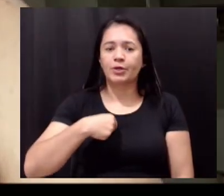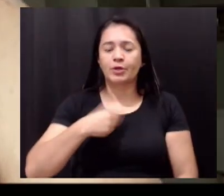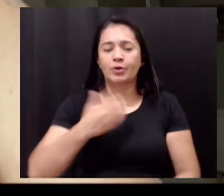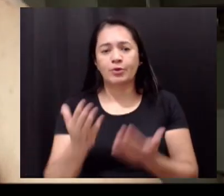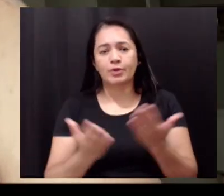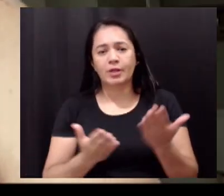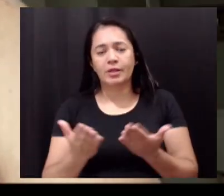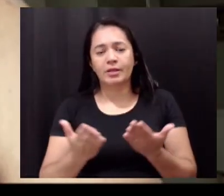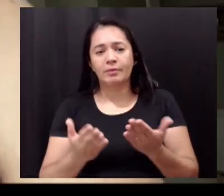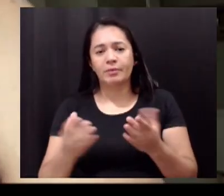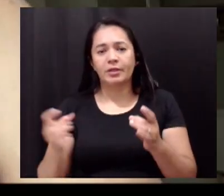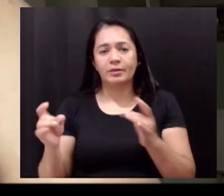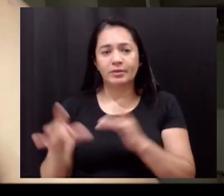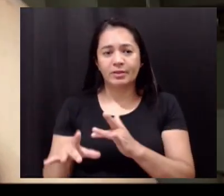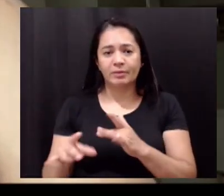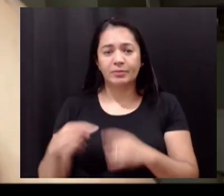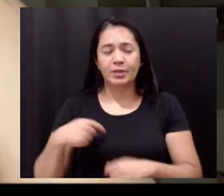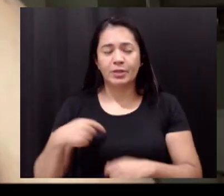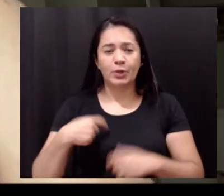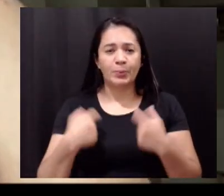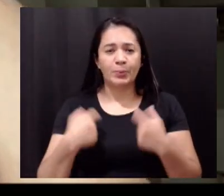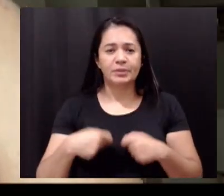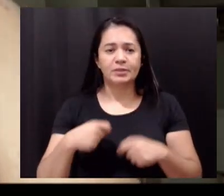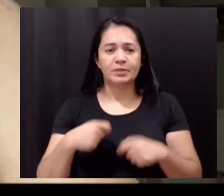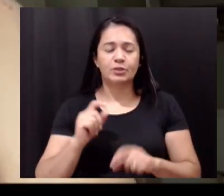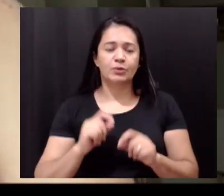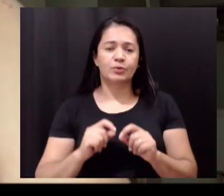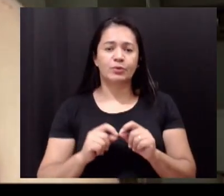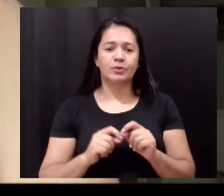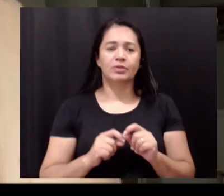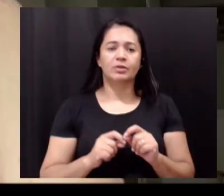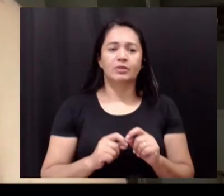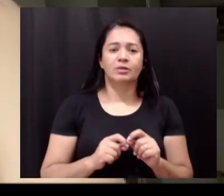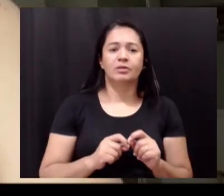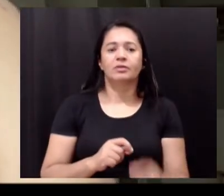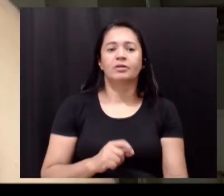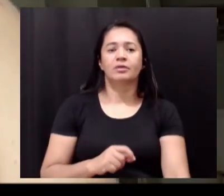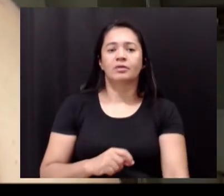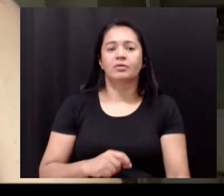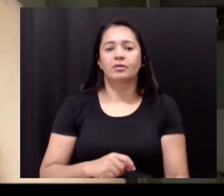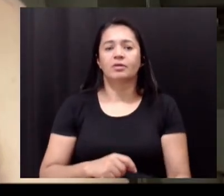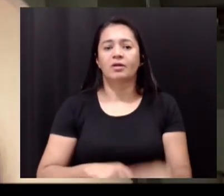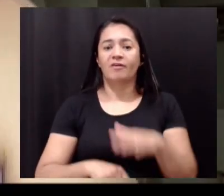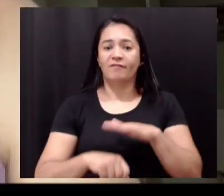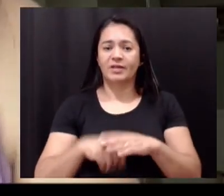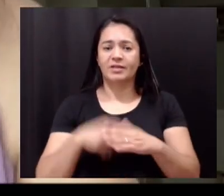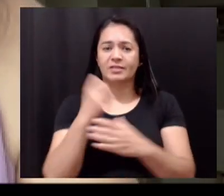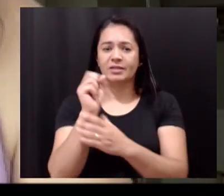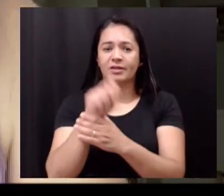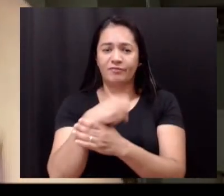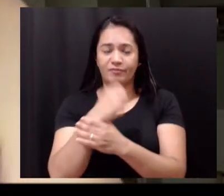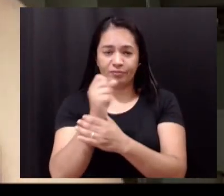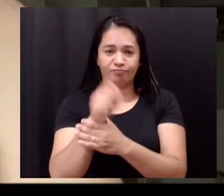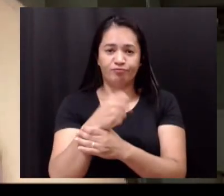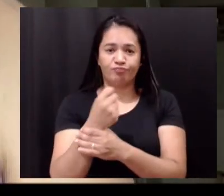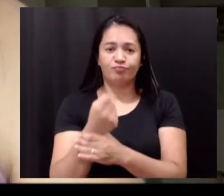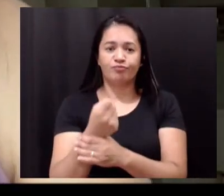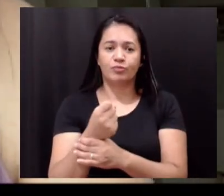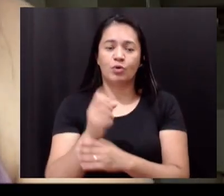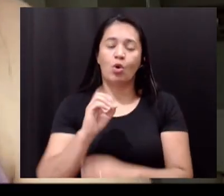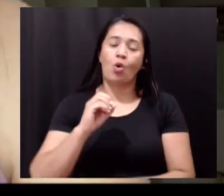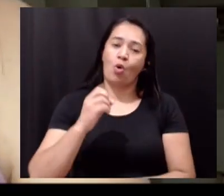tive necessidade de fazer alguma fisioterapia ou preciso de